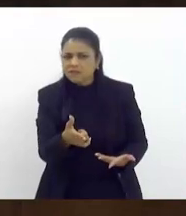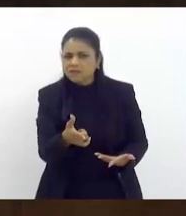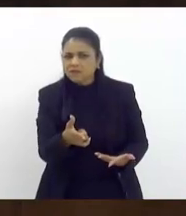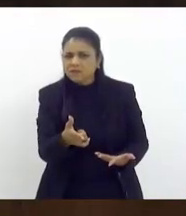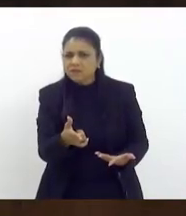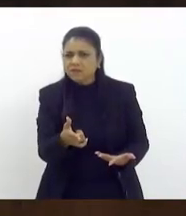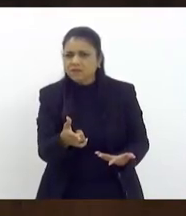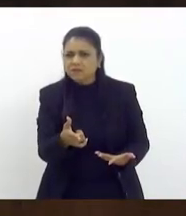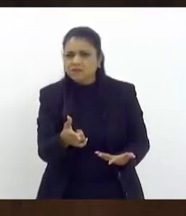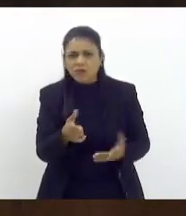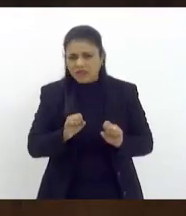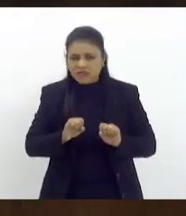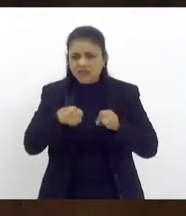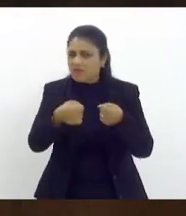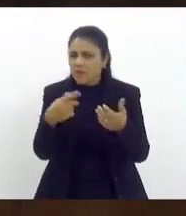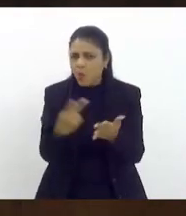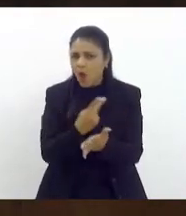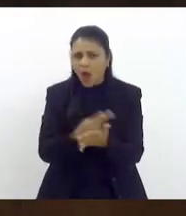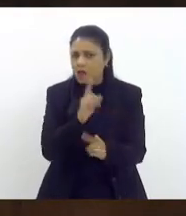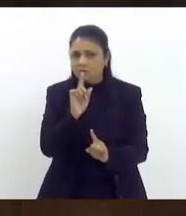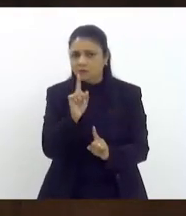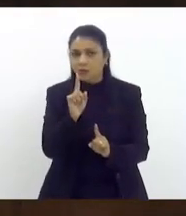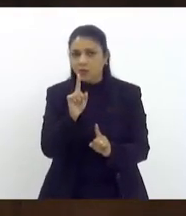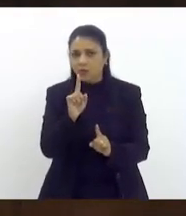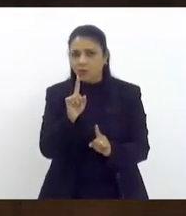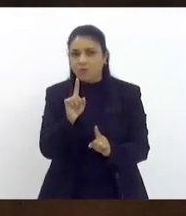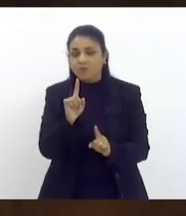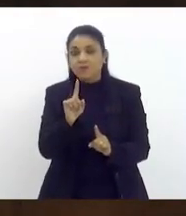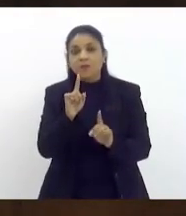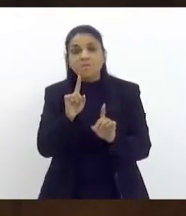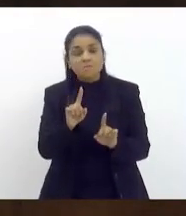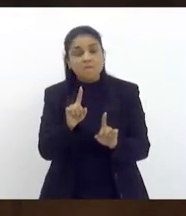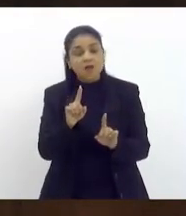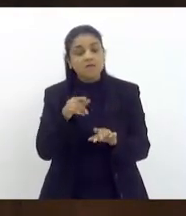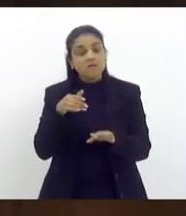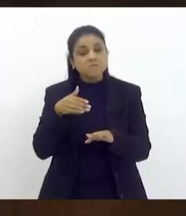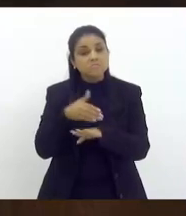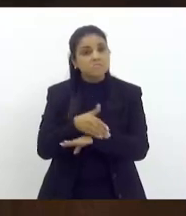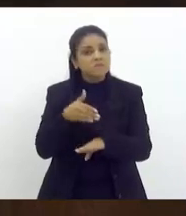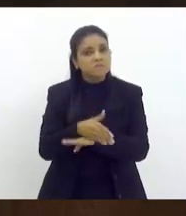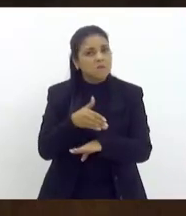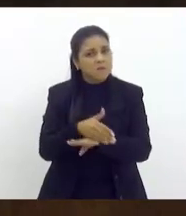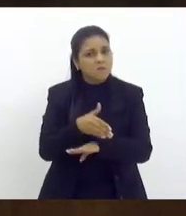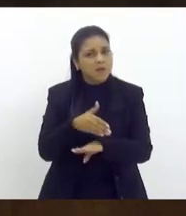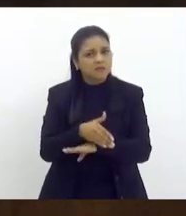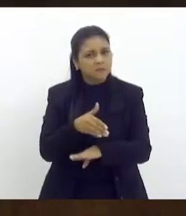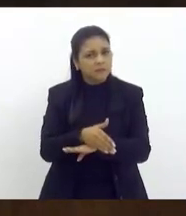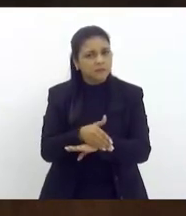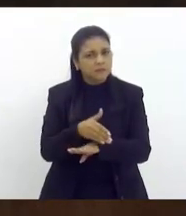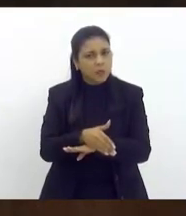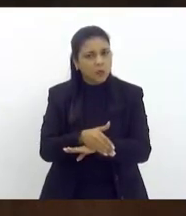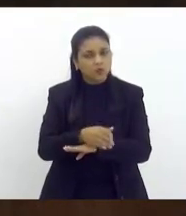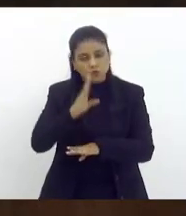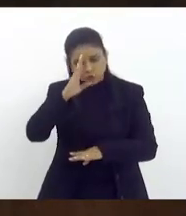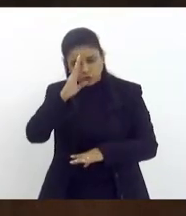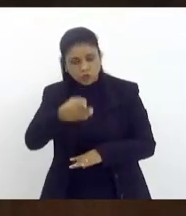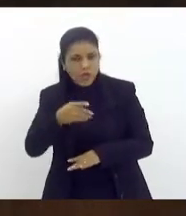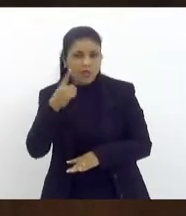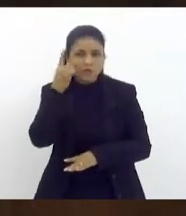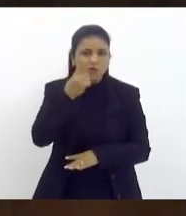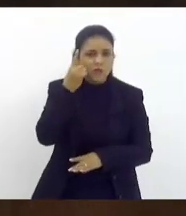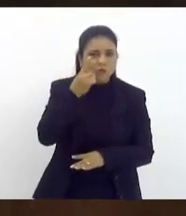o errado não muito menos que haja a participação direto e indireta de mandatos dessa casa